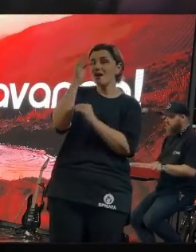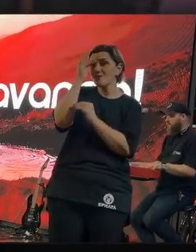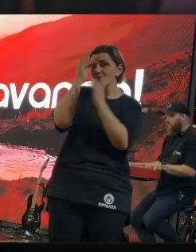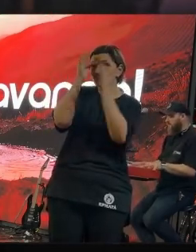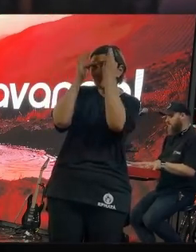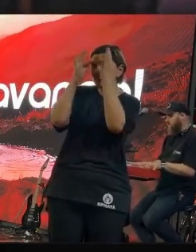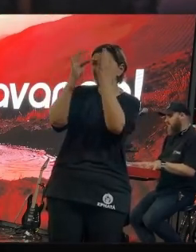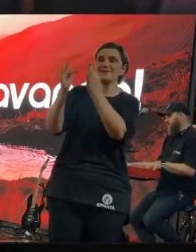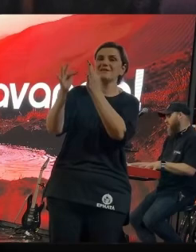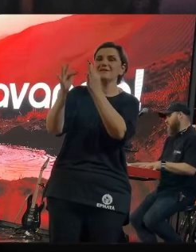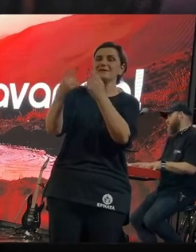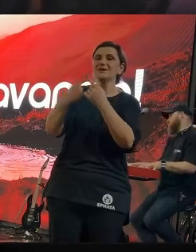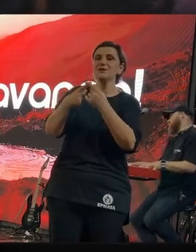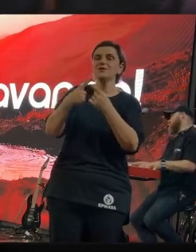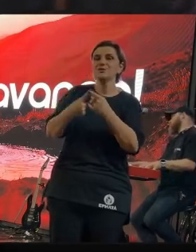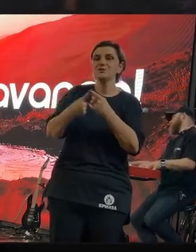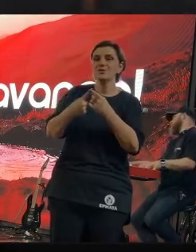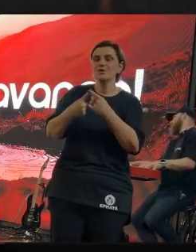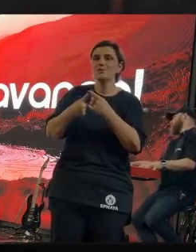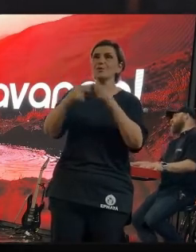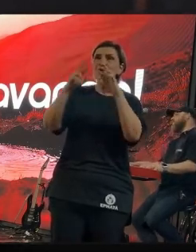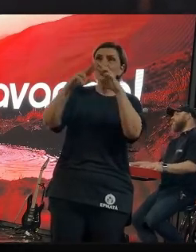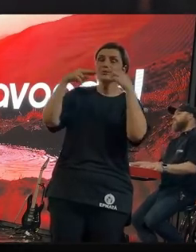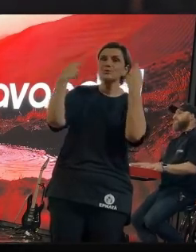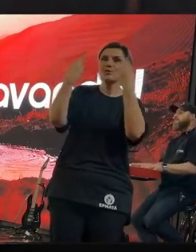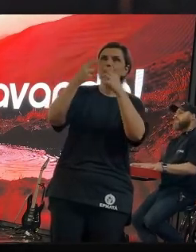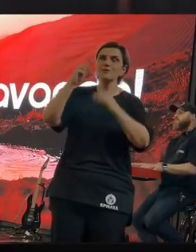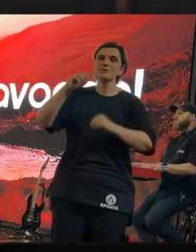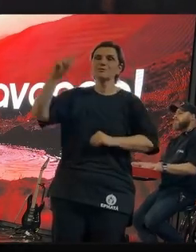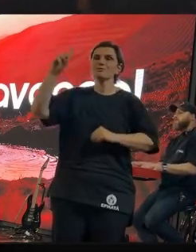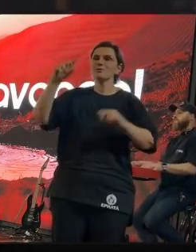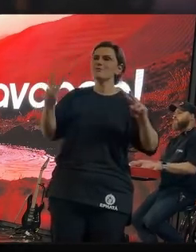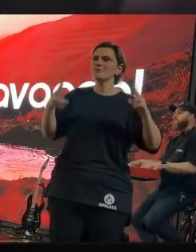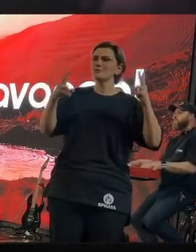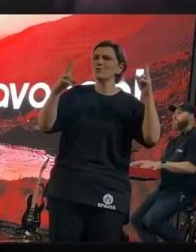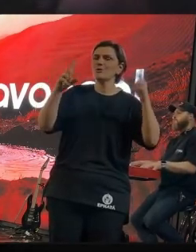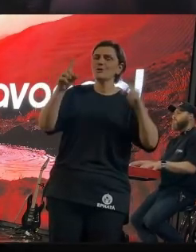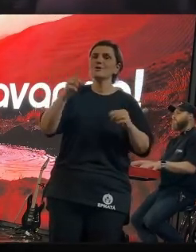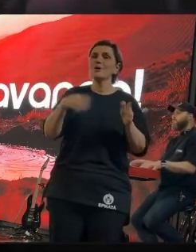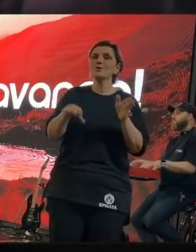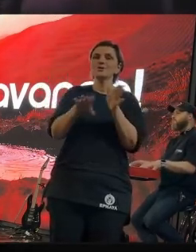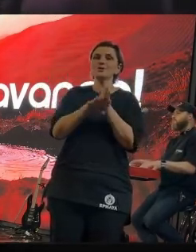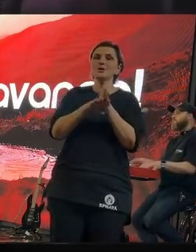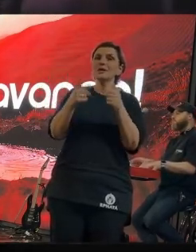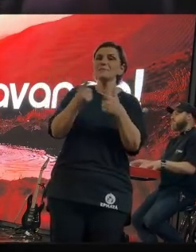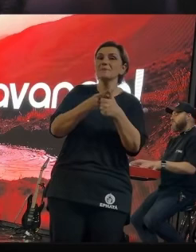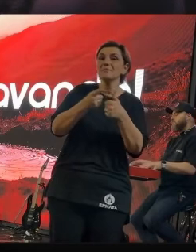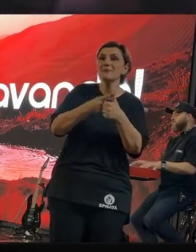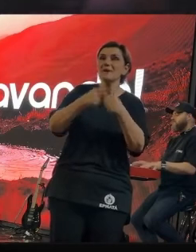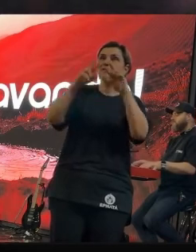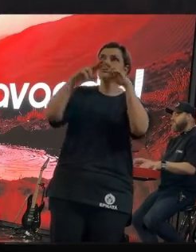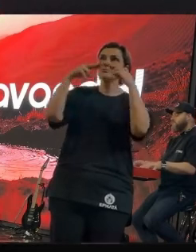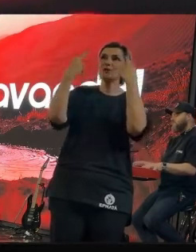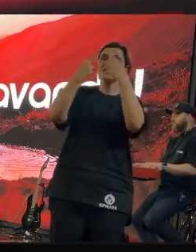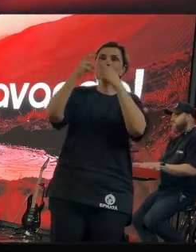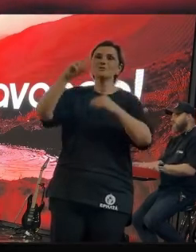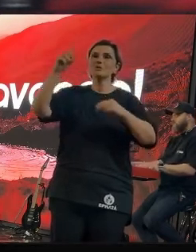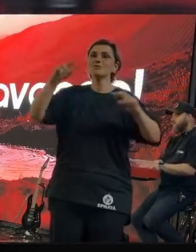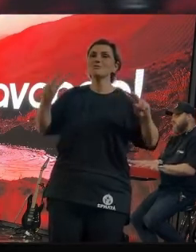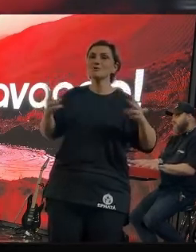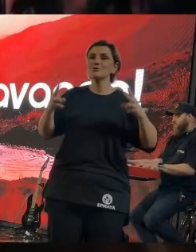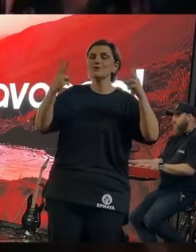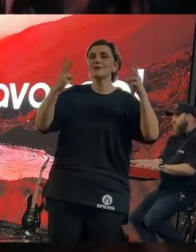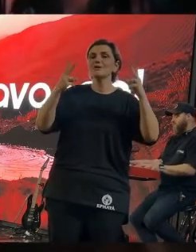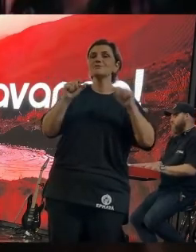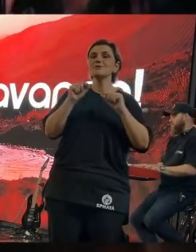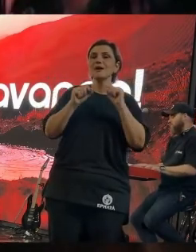fidelidade. Porque no reino de Deus, vitorioso não é aquele que chega em primeiro. No reino de Deus, vitorioso